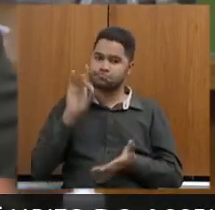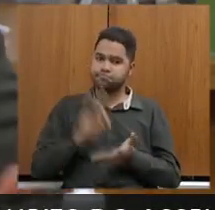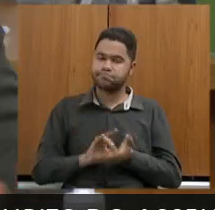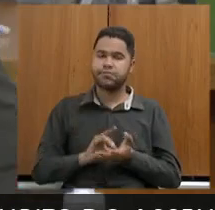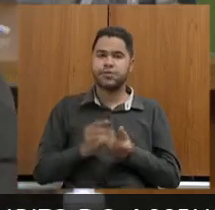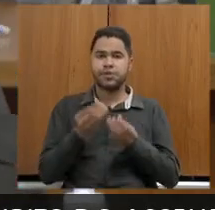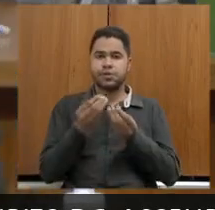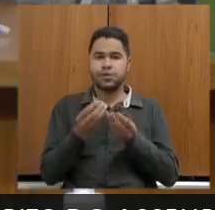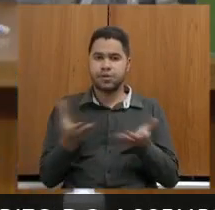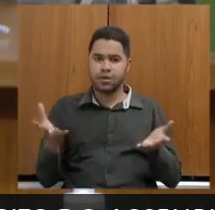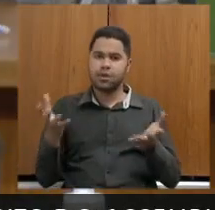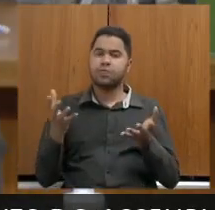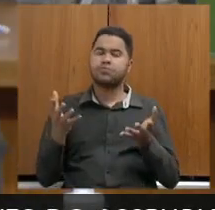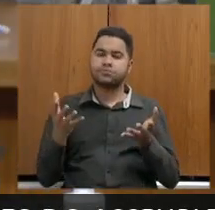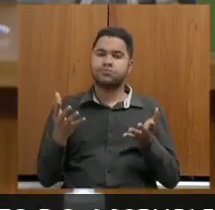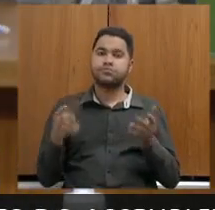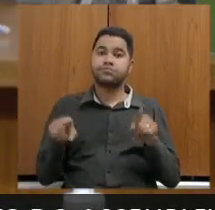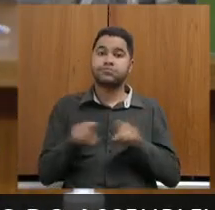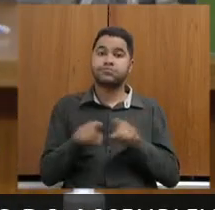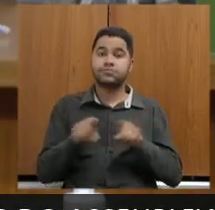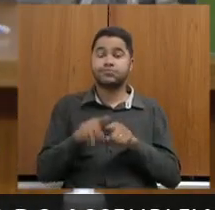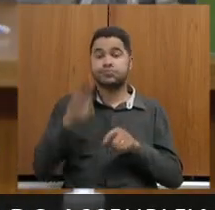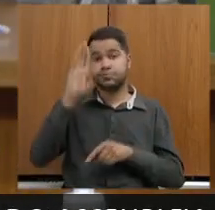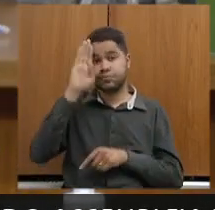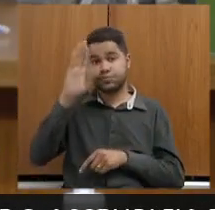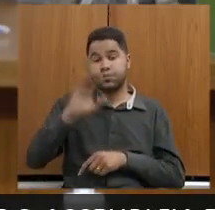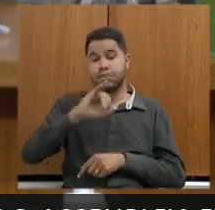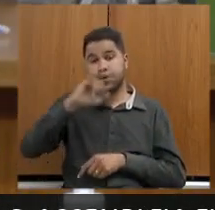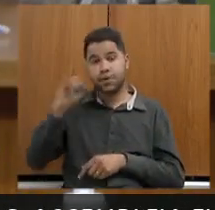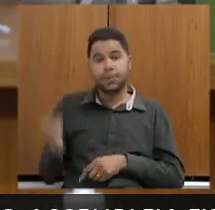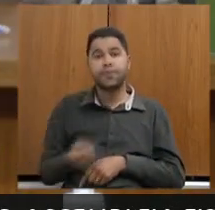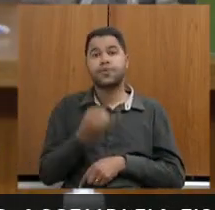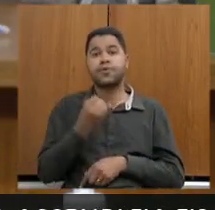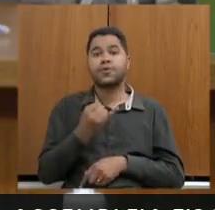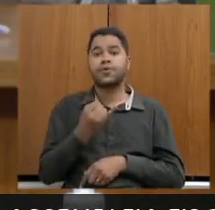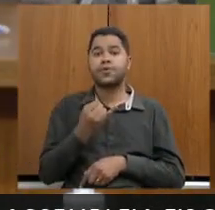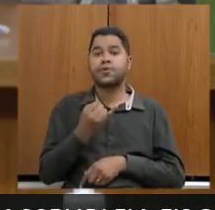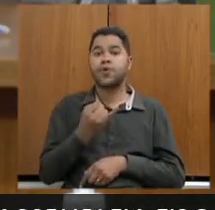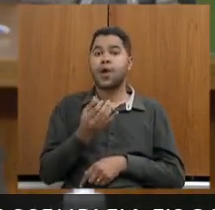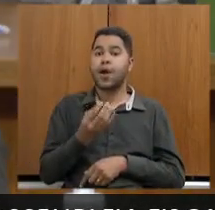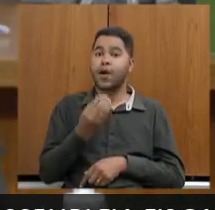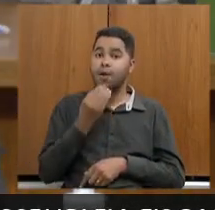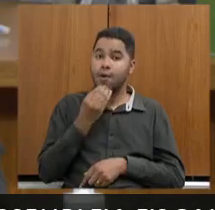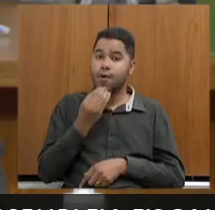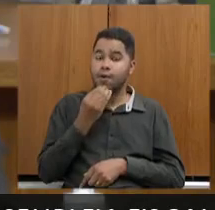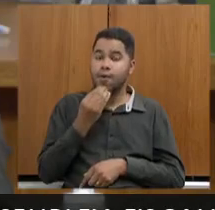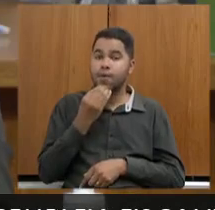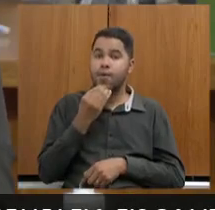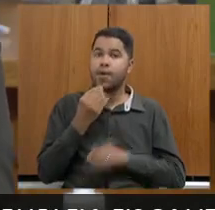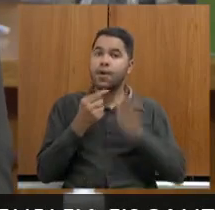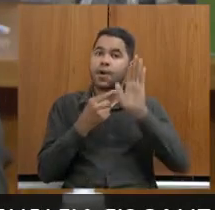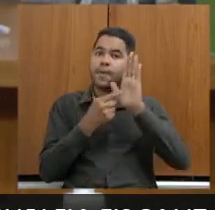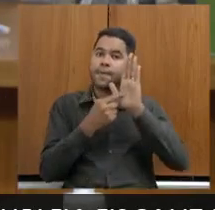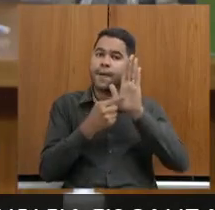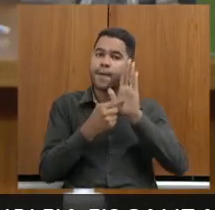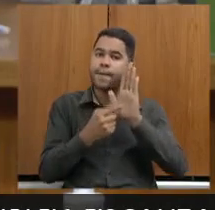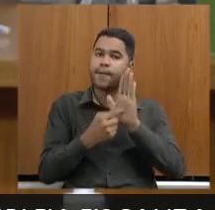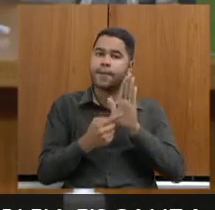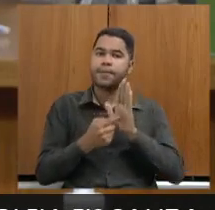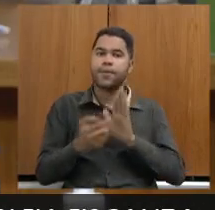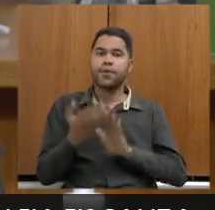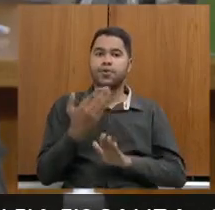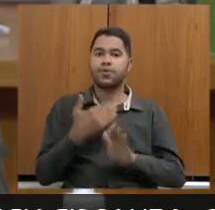verdadeira prestação de contas e principalmente aproveitamos aqui essa oportunidade para explicar citar